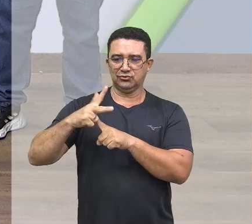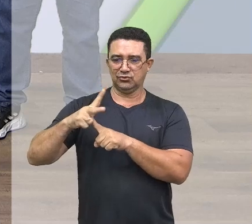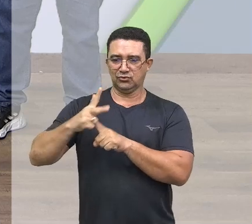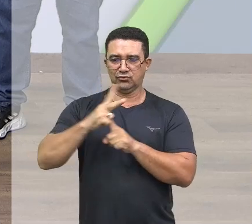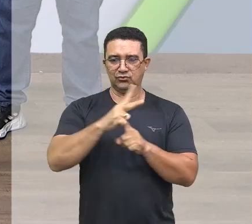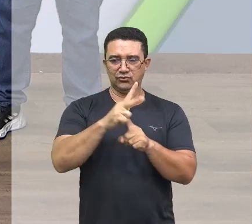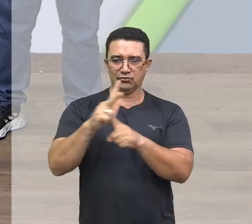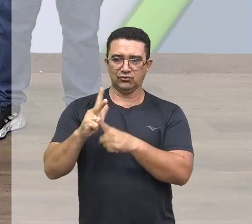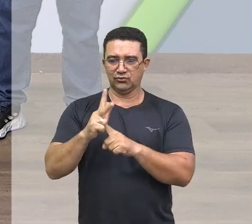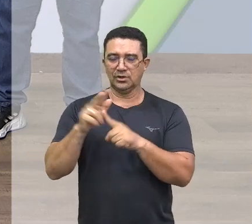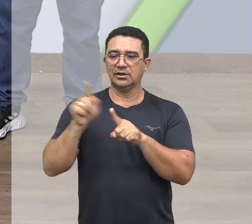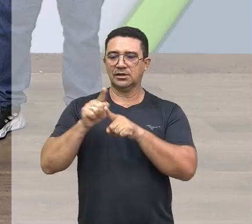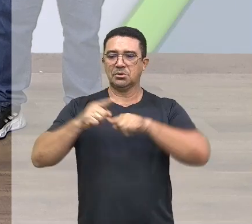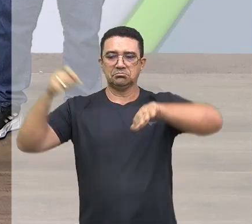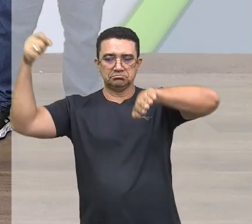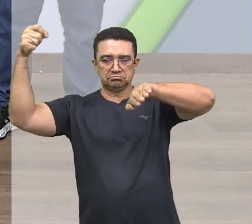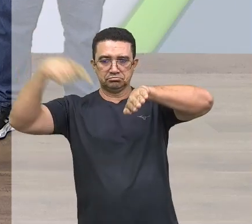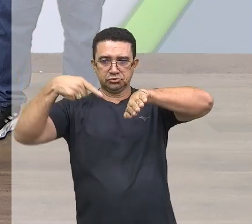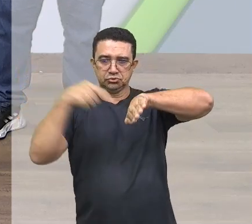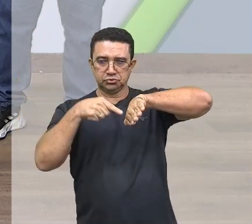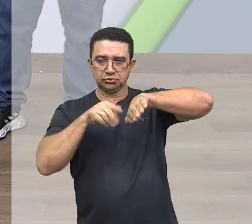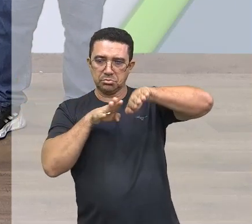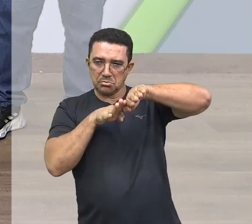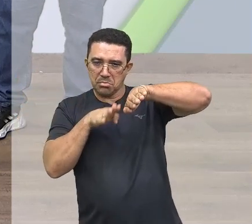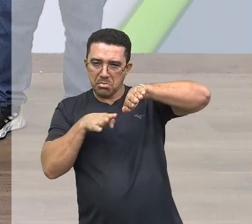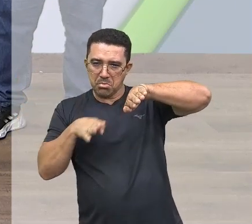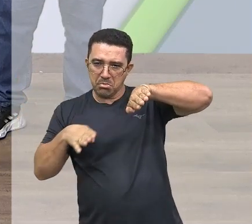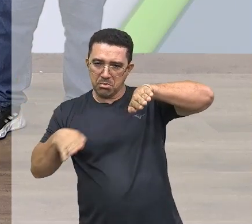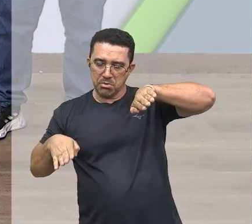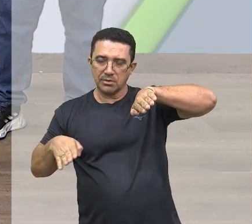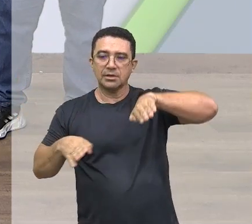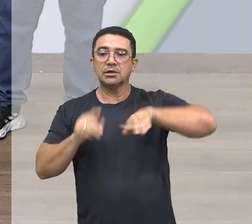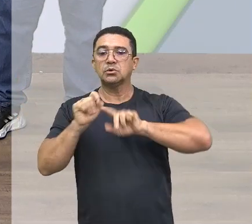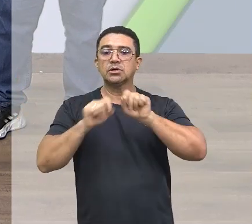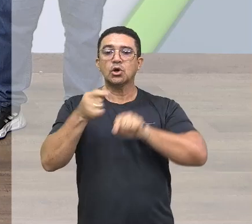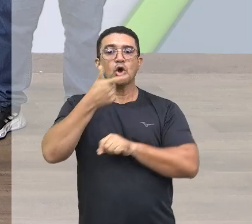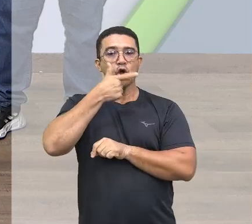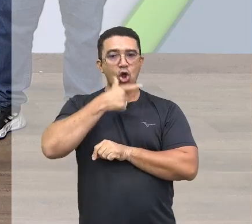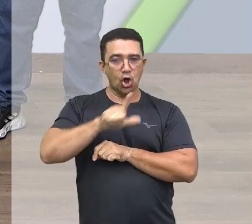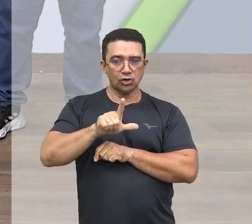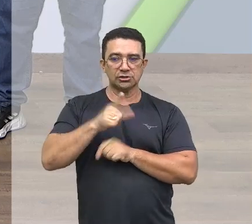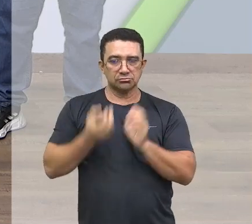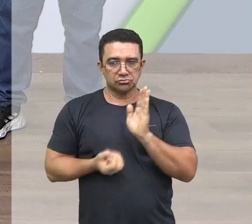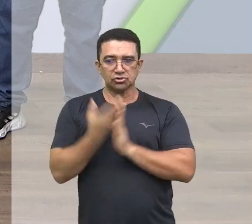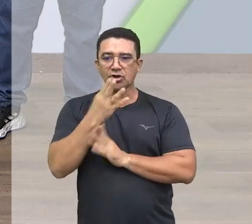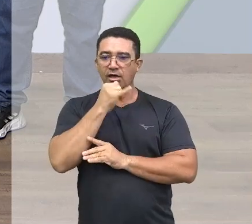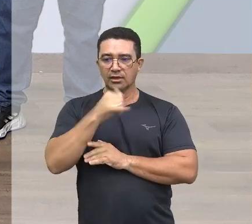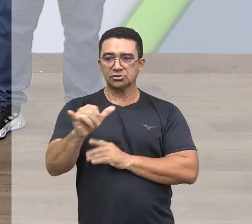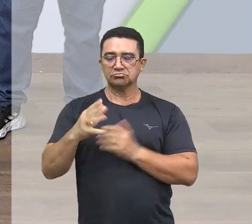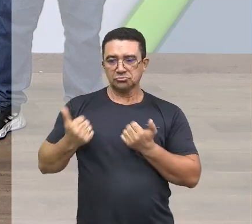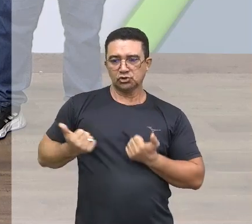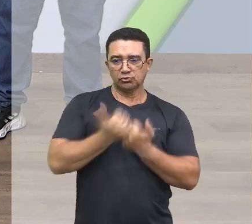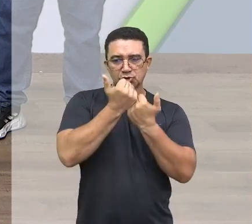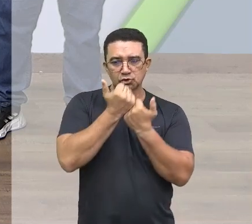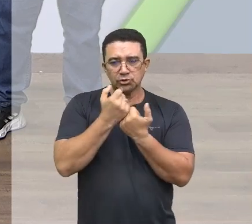de energia fotovoltaica também são instalados. Para quê? Para que a gente consiga gerar energia e substituir aos poucos essas